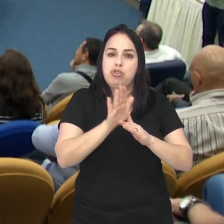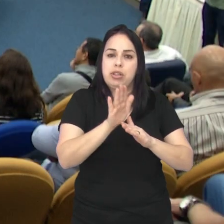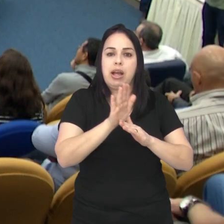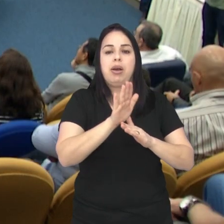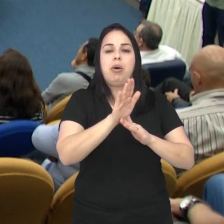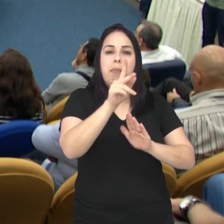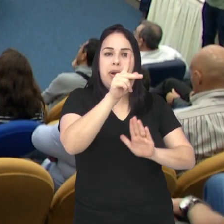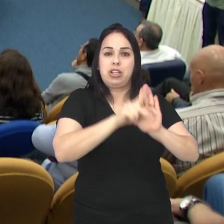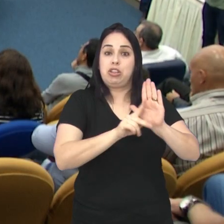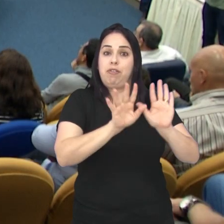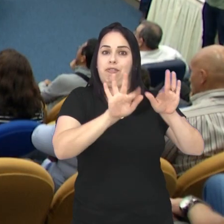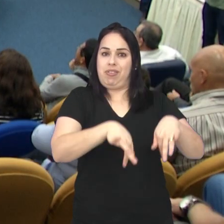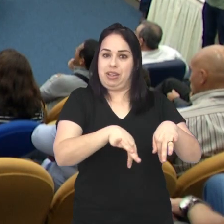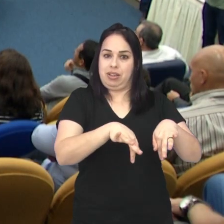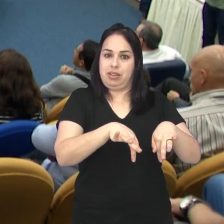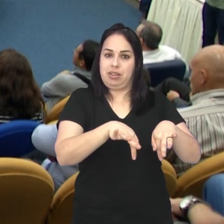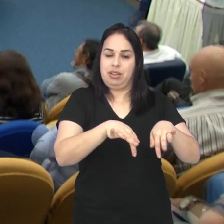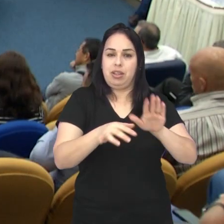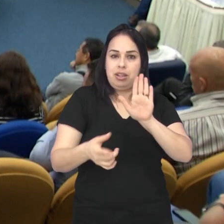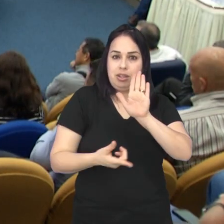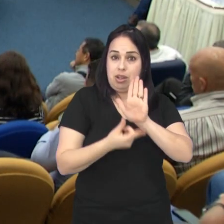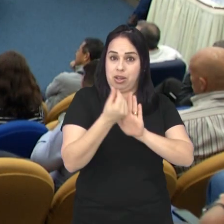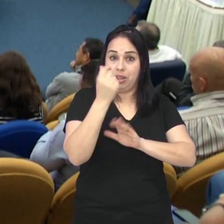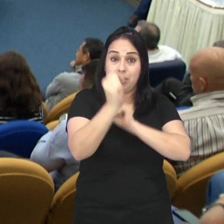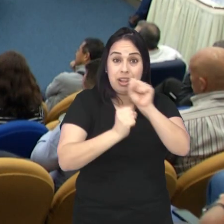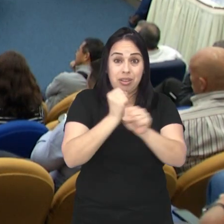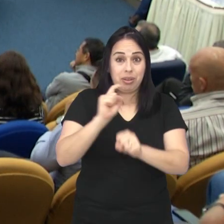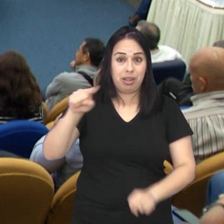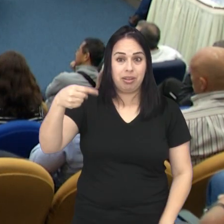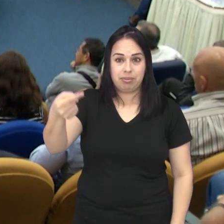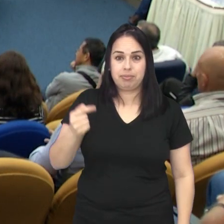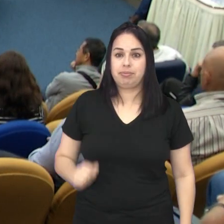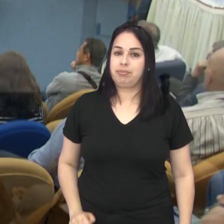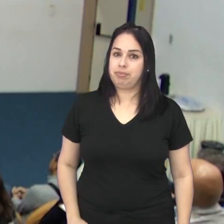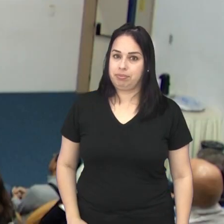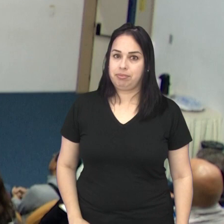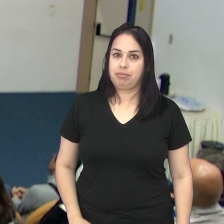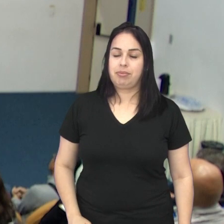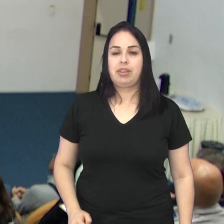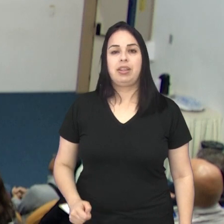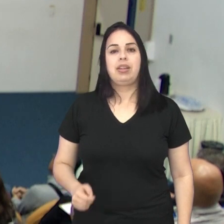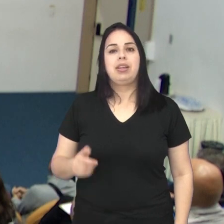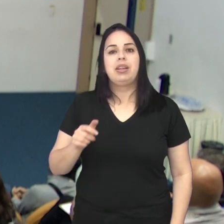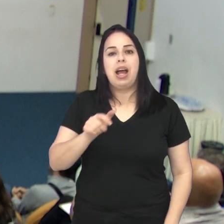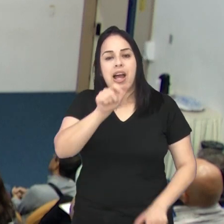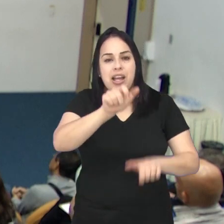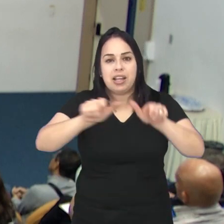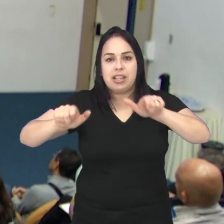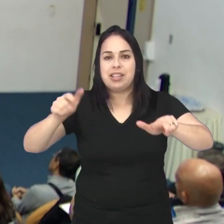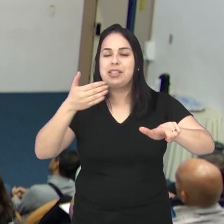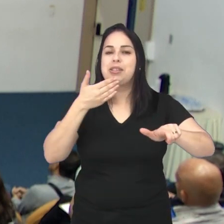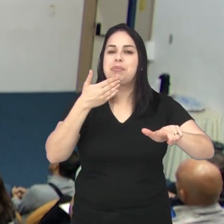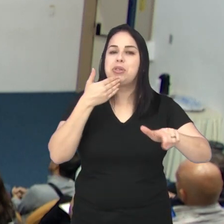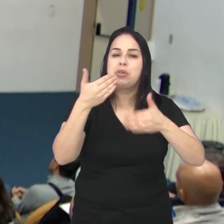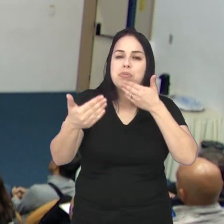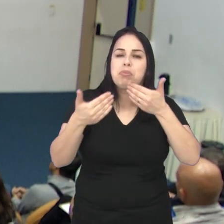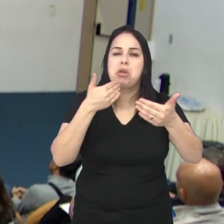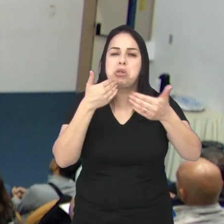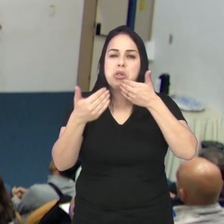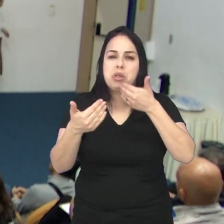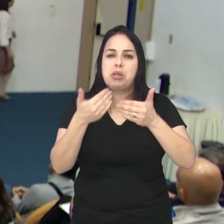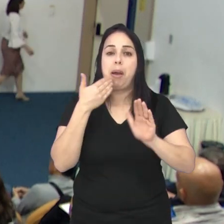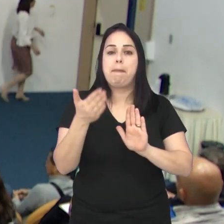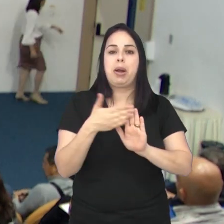projeto final da LOA, que nada mais é do que o orçamento da cidade para o ano que vem. Entre os pedidos apresentados durante a audiência da